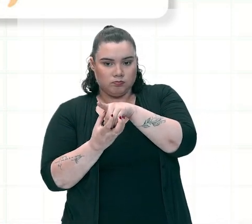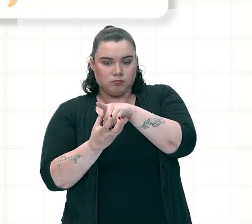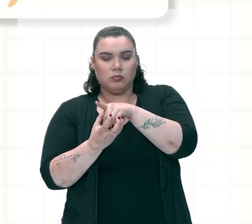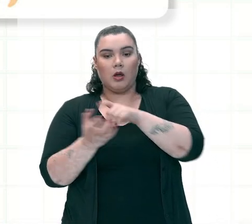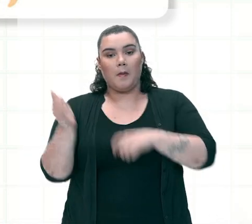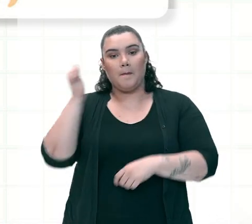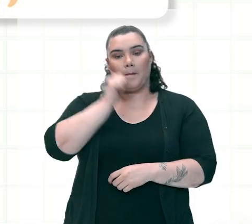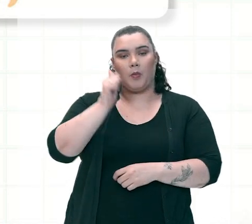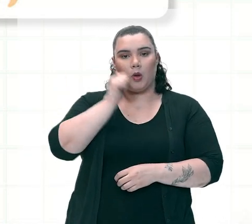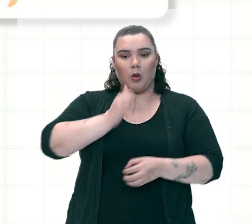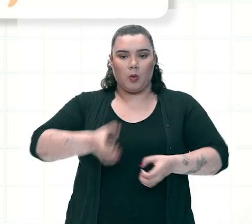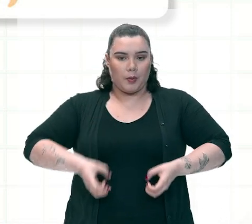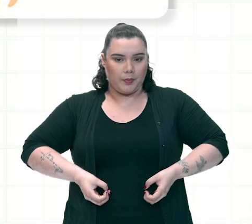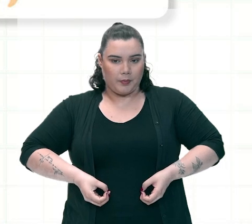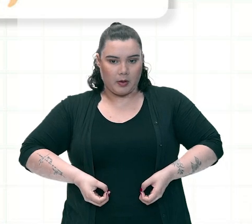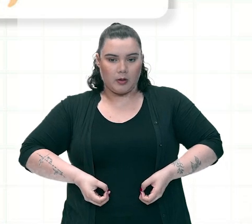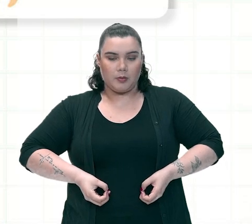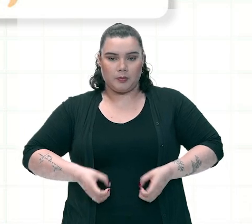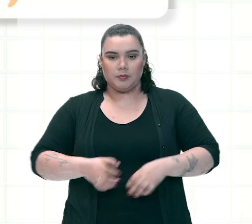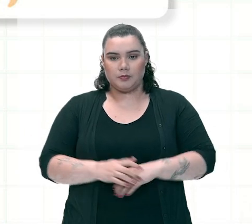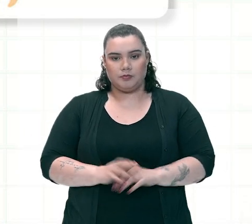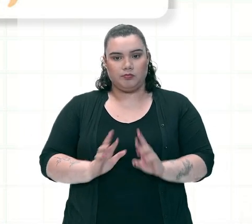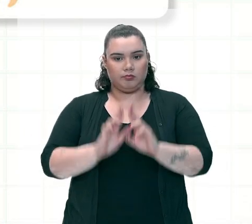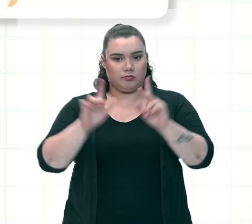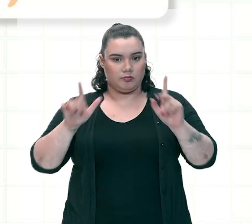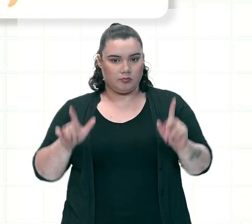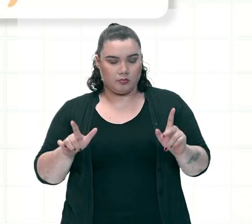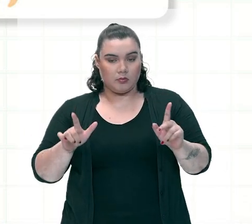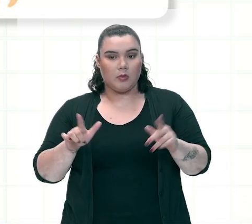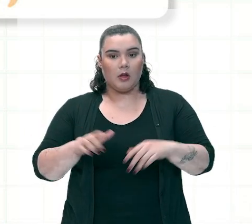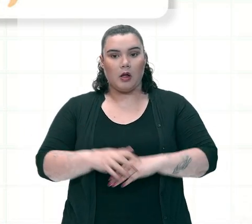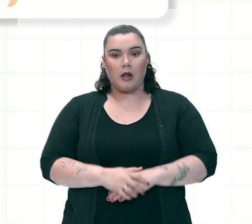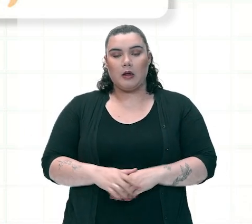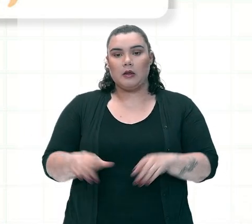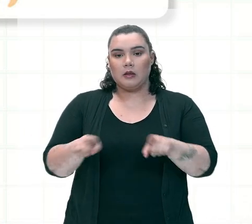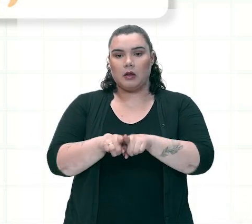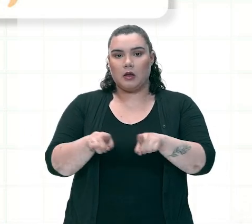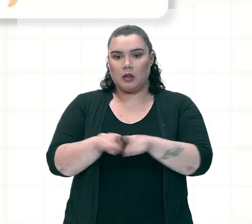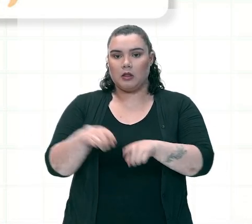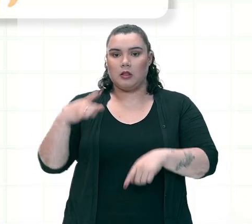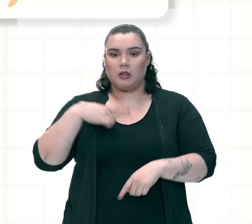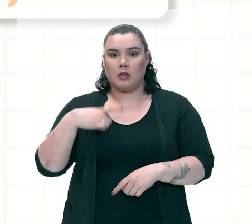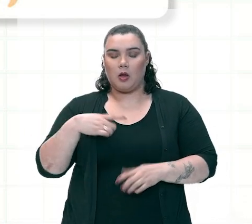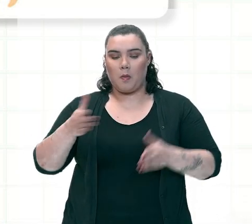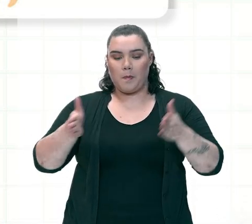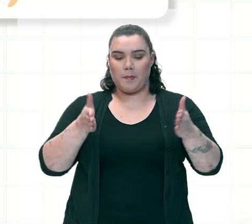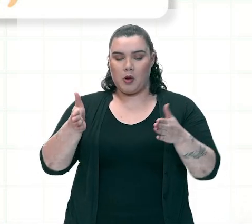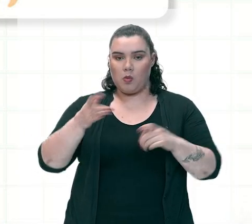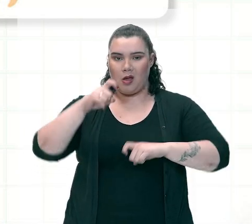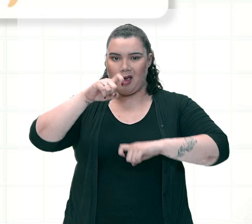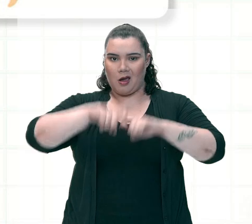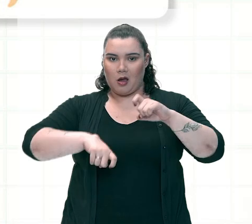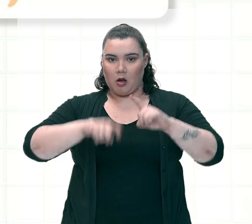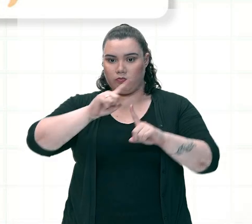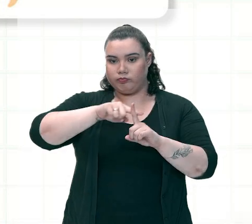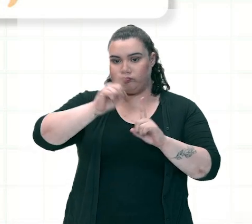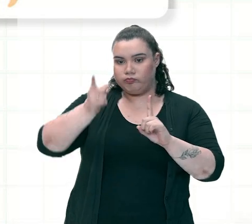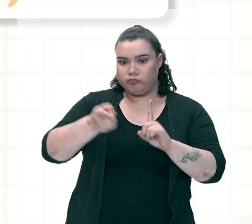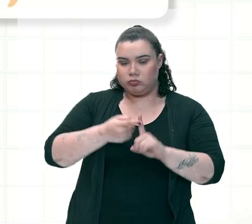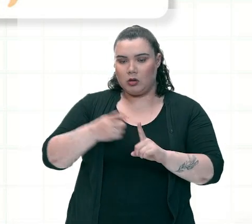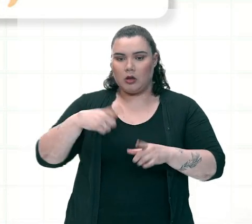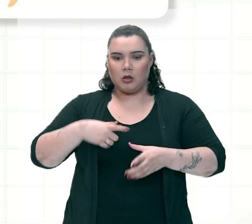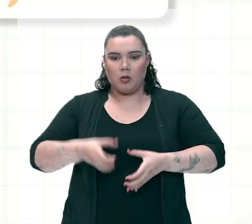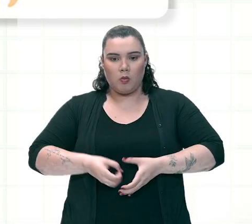né, nos homens, e nas mulheres o ovário. E aí também nós temos a ação aí durante a gravidez, no caso aí